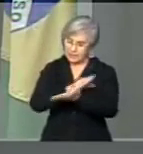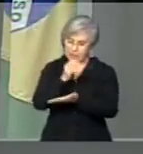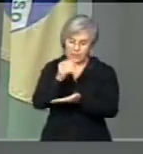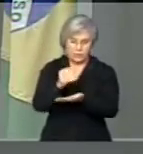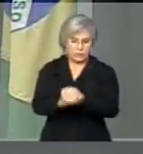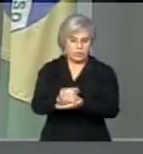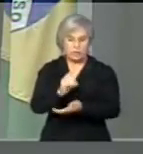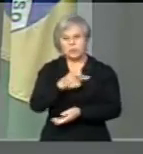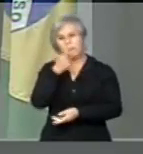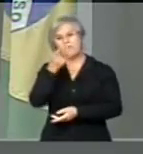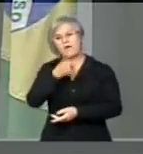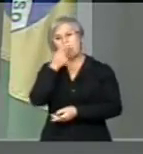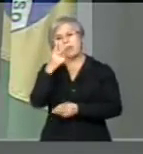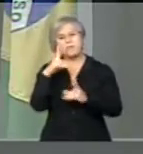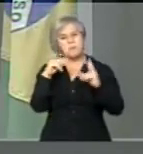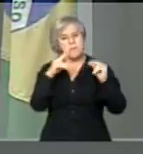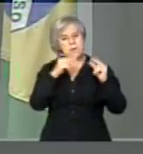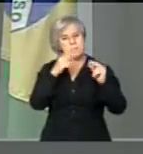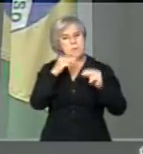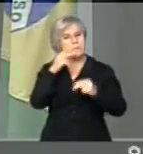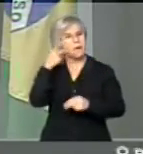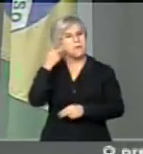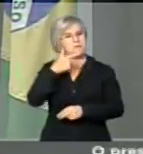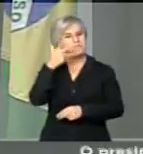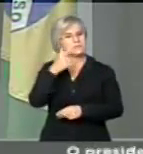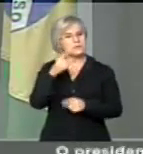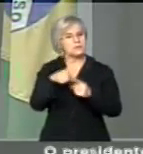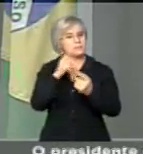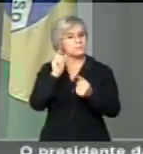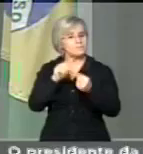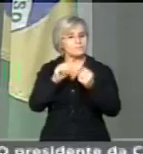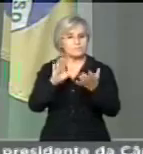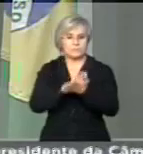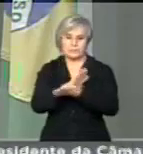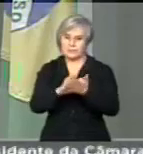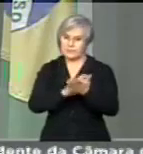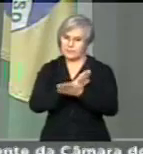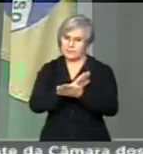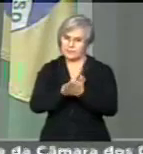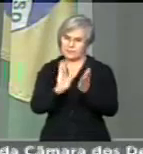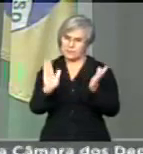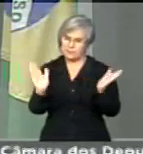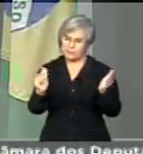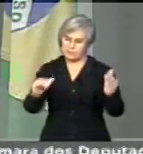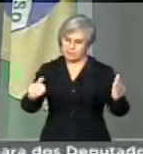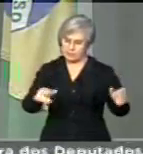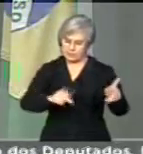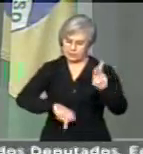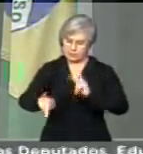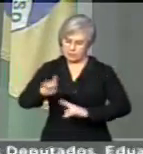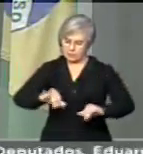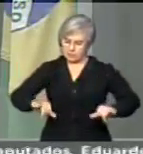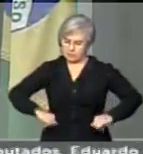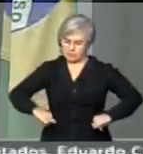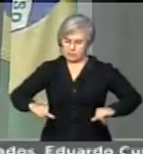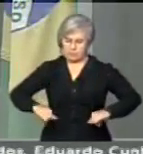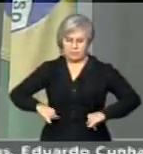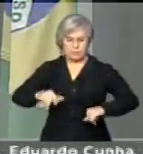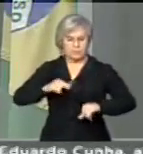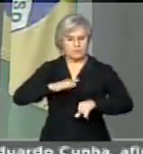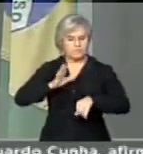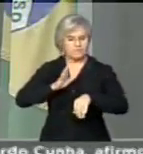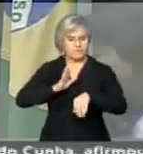falácia, discurso e retórica. A população sofre com uma epidemia das